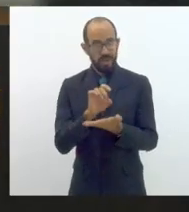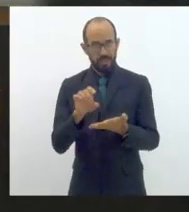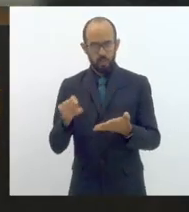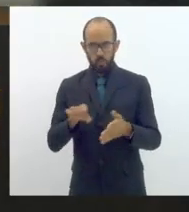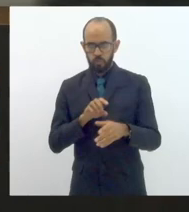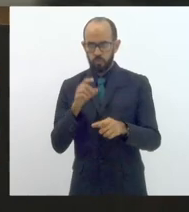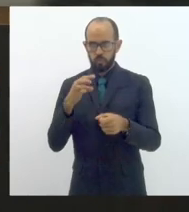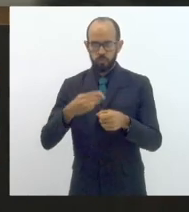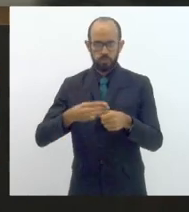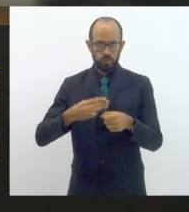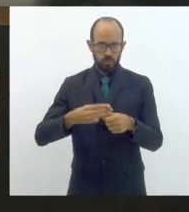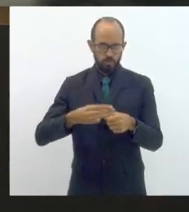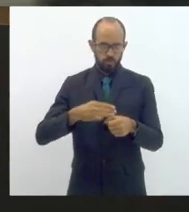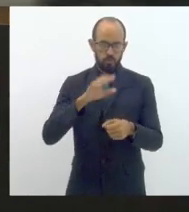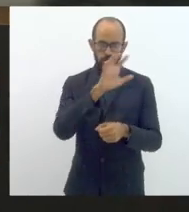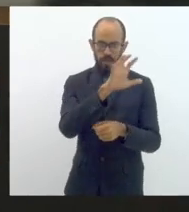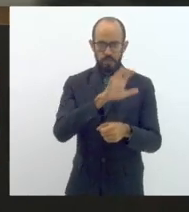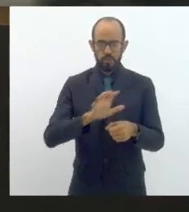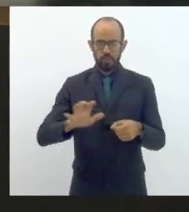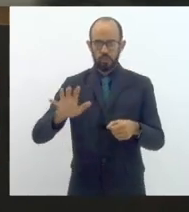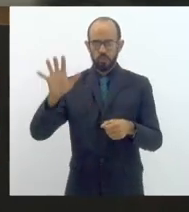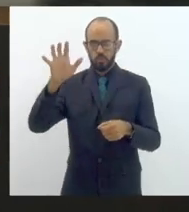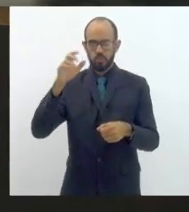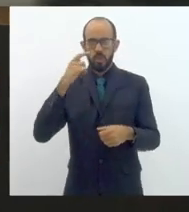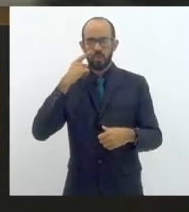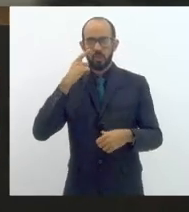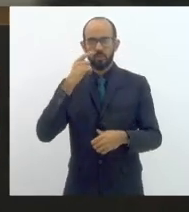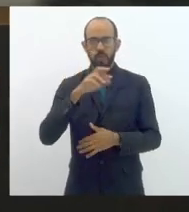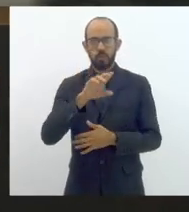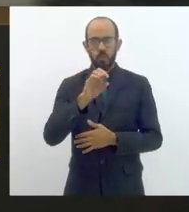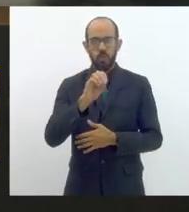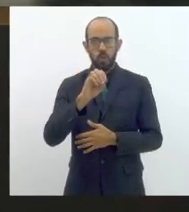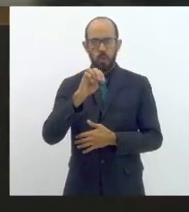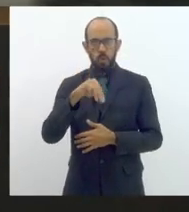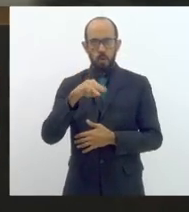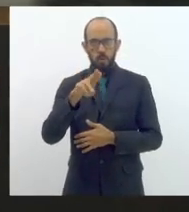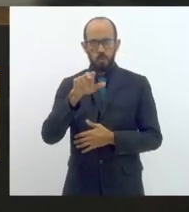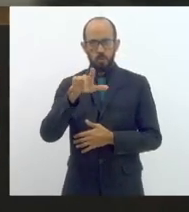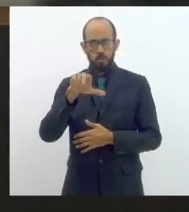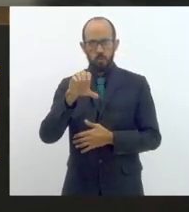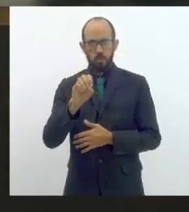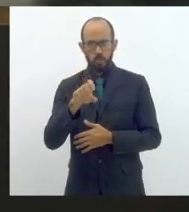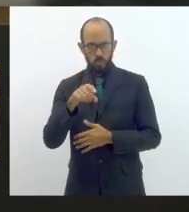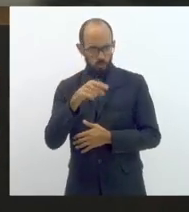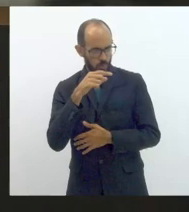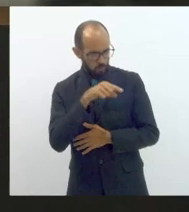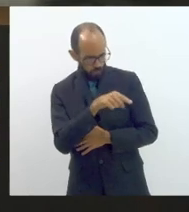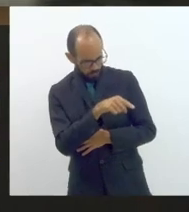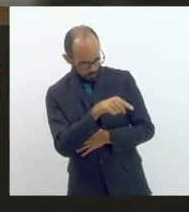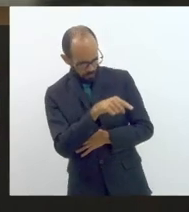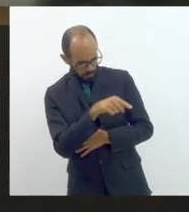Estado, cada região. Estou vendo aqui o Rômulo, que é de Paracambi. Você é de que bairro, Rômulo?